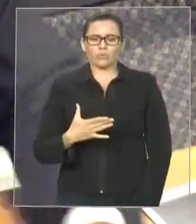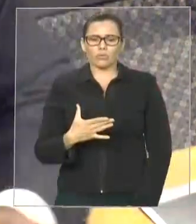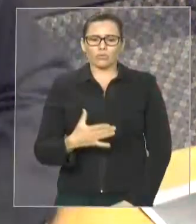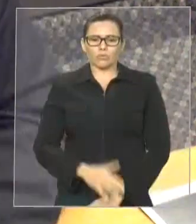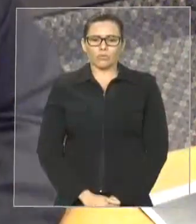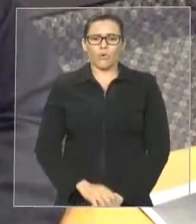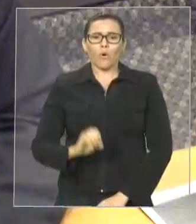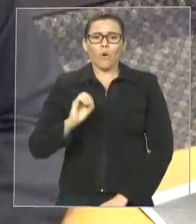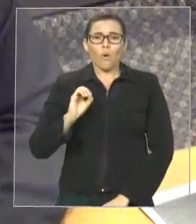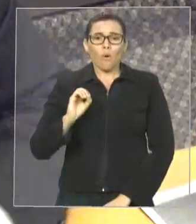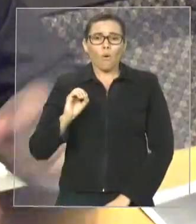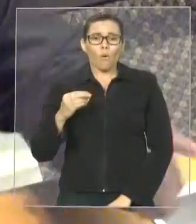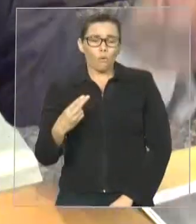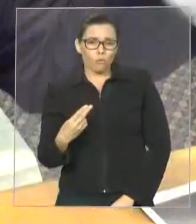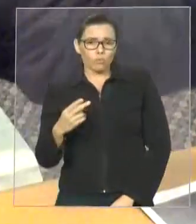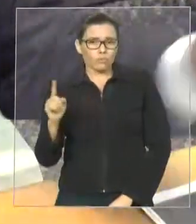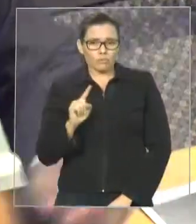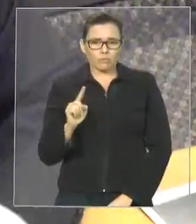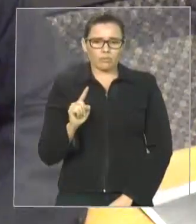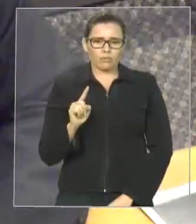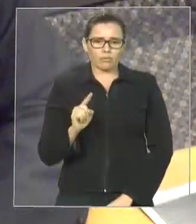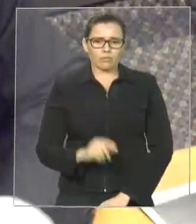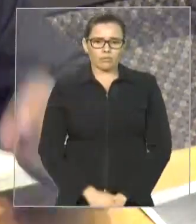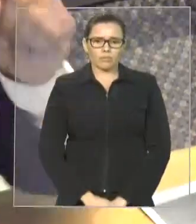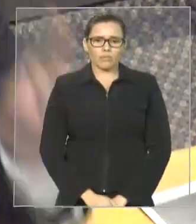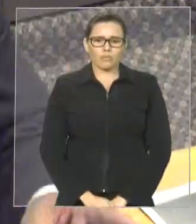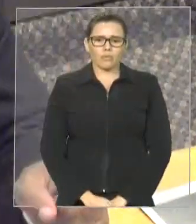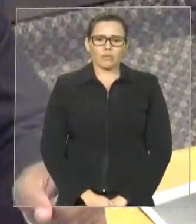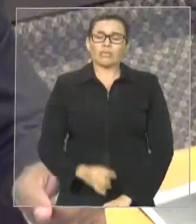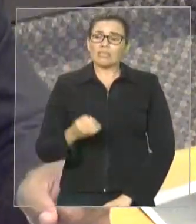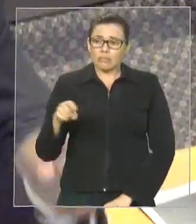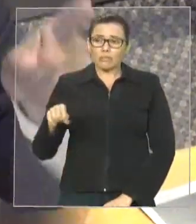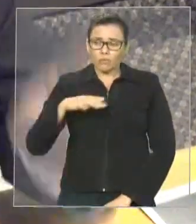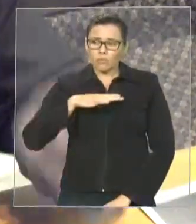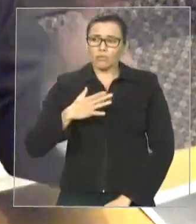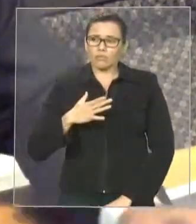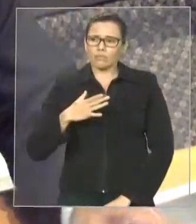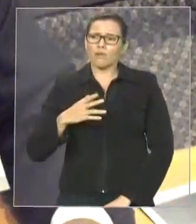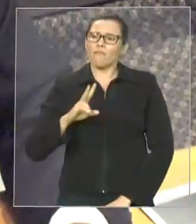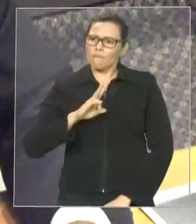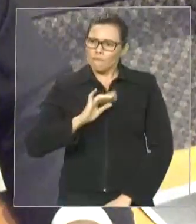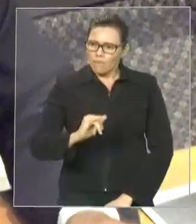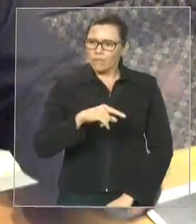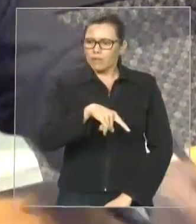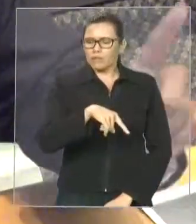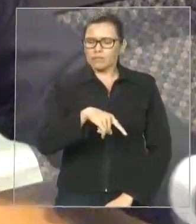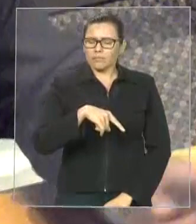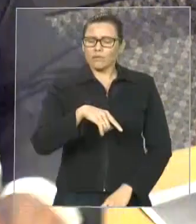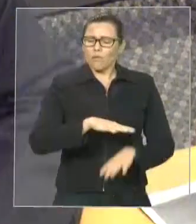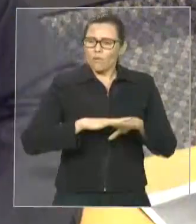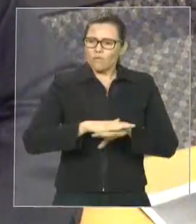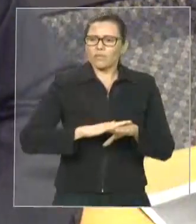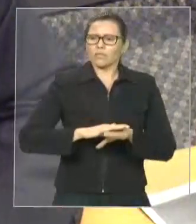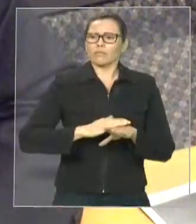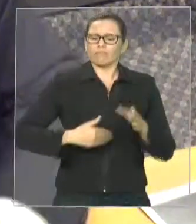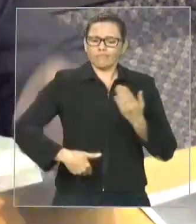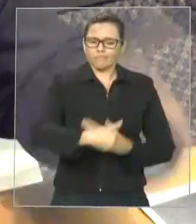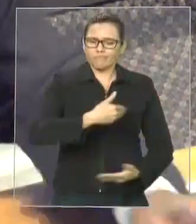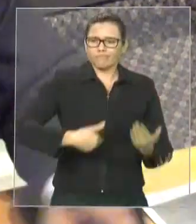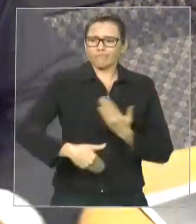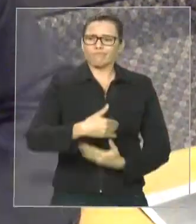um veste-calça, que ele mostre para os professores. E vá até a CEMED, conversar com os